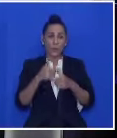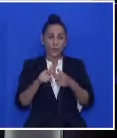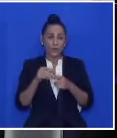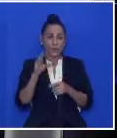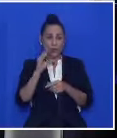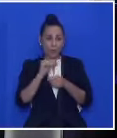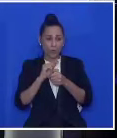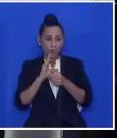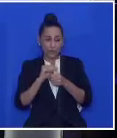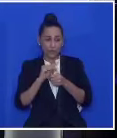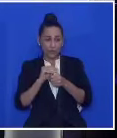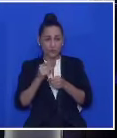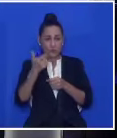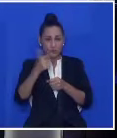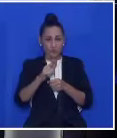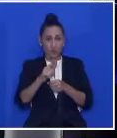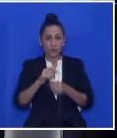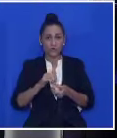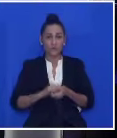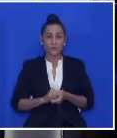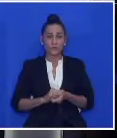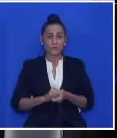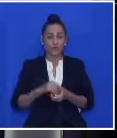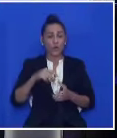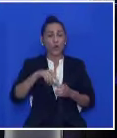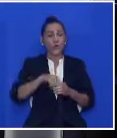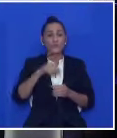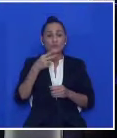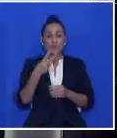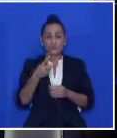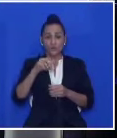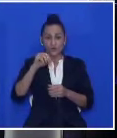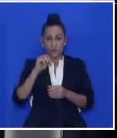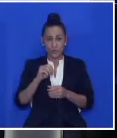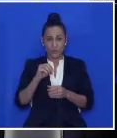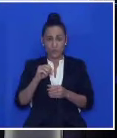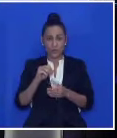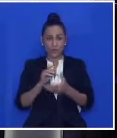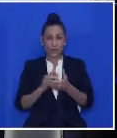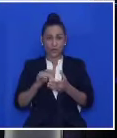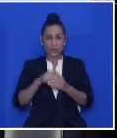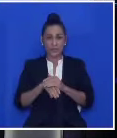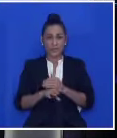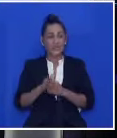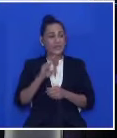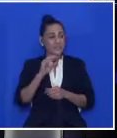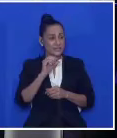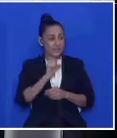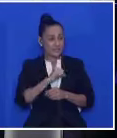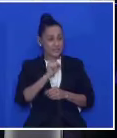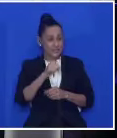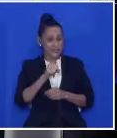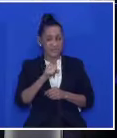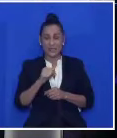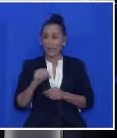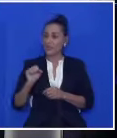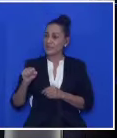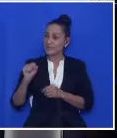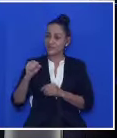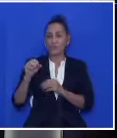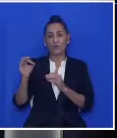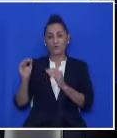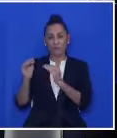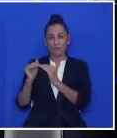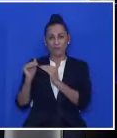Vou pedir novamente a confirmação de vocês. Os 20 números sorteados na Lotomania, os auditores confirmam? Sim, confirmo. Sim,